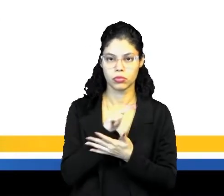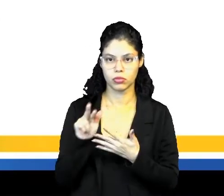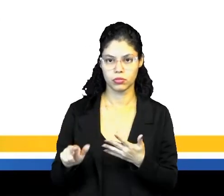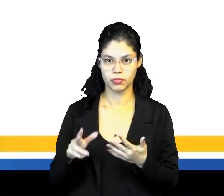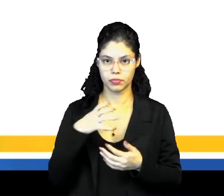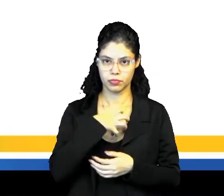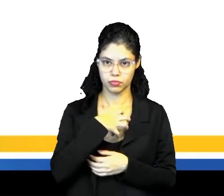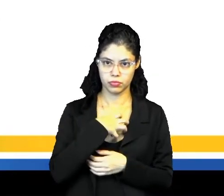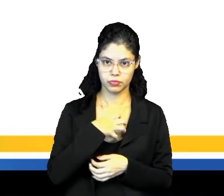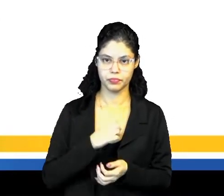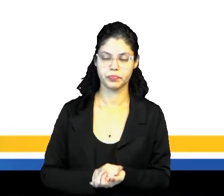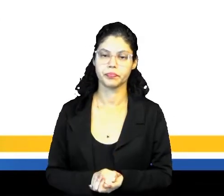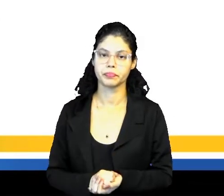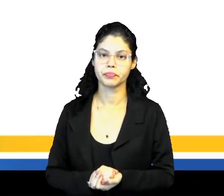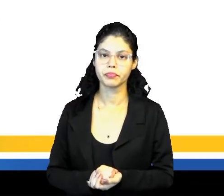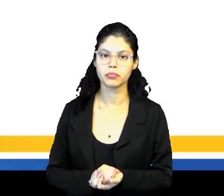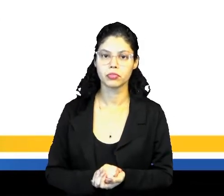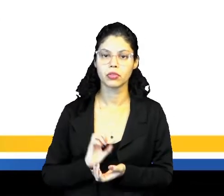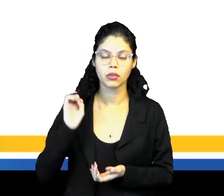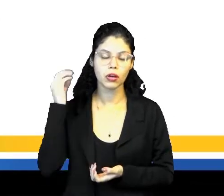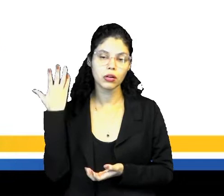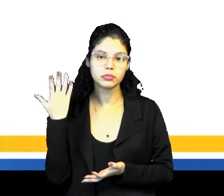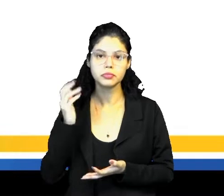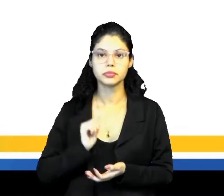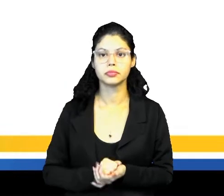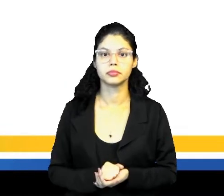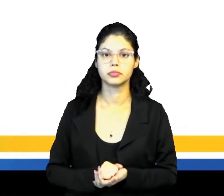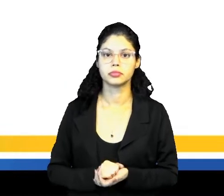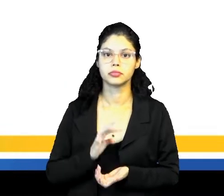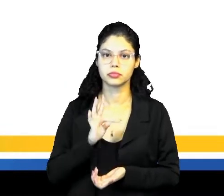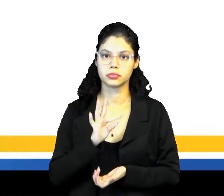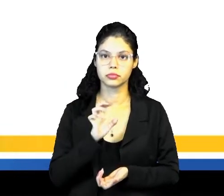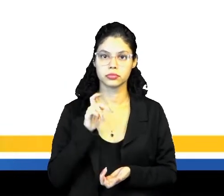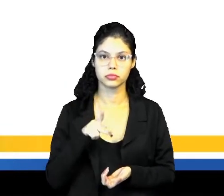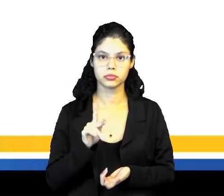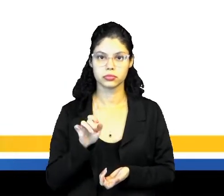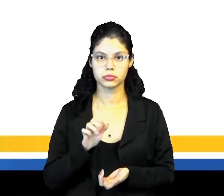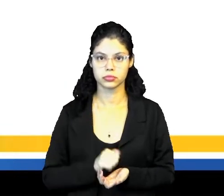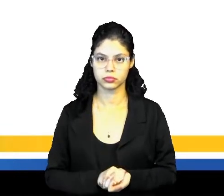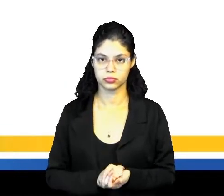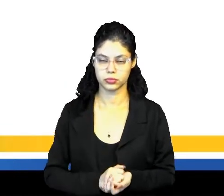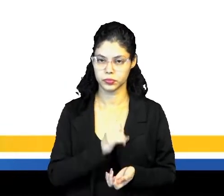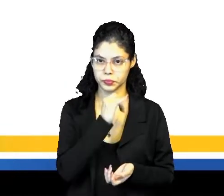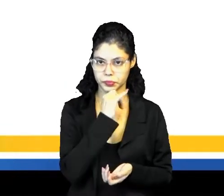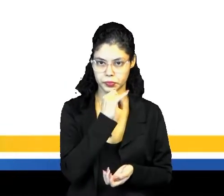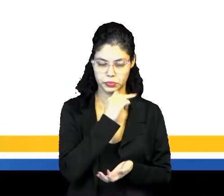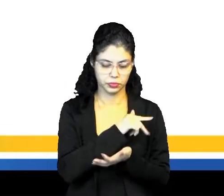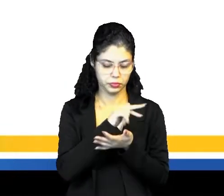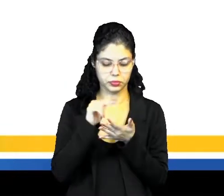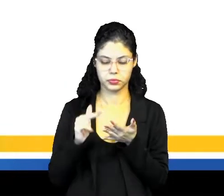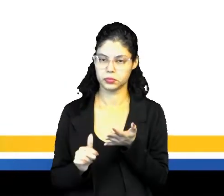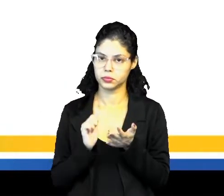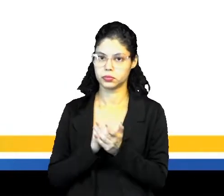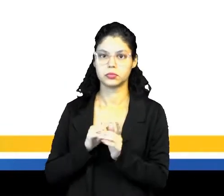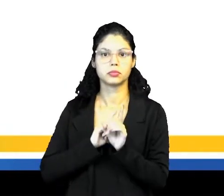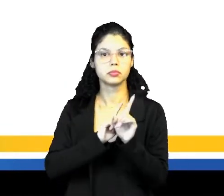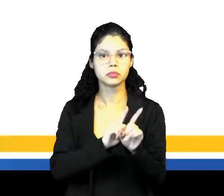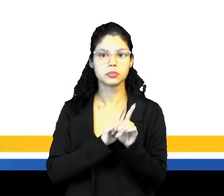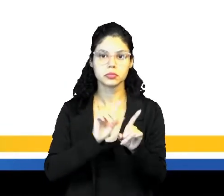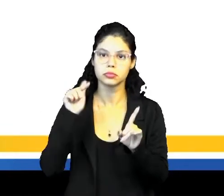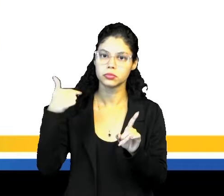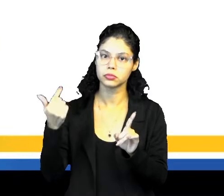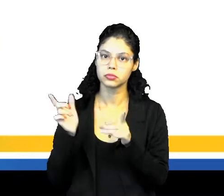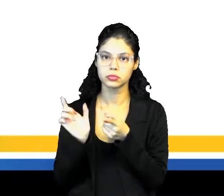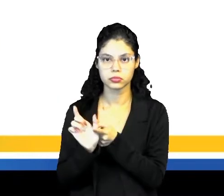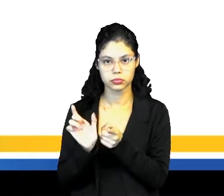vários sentidos. Foi ali o caso do take, que nós vimos vários exemplos, né? E só em eles estarem acompanhados de